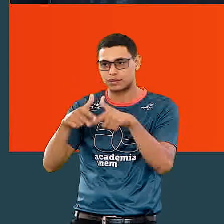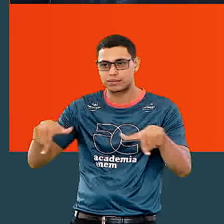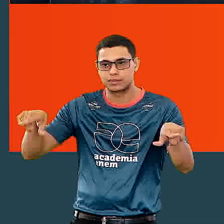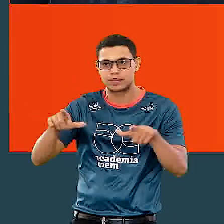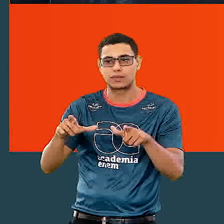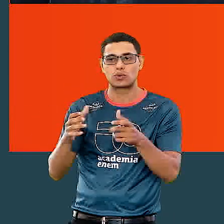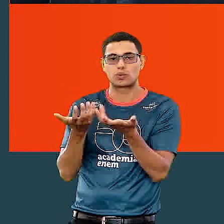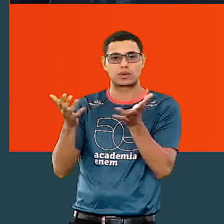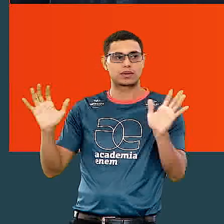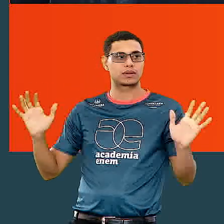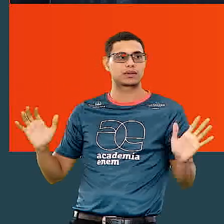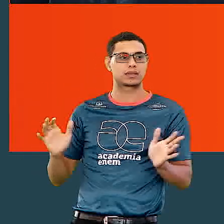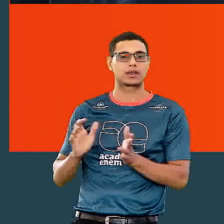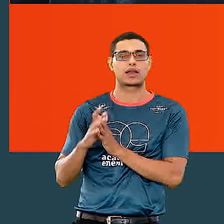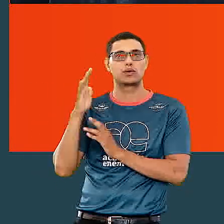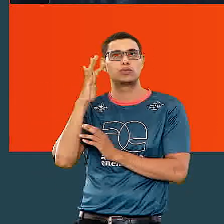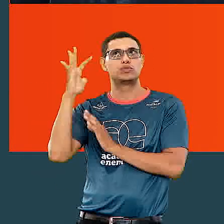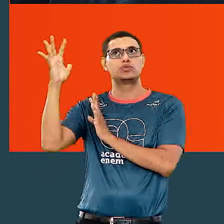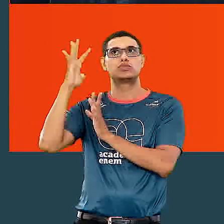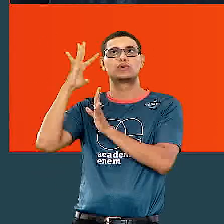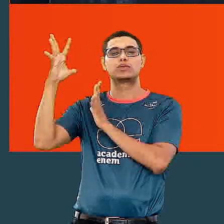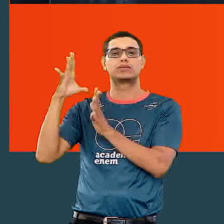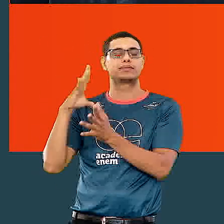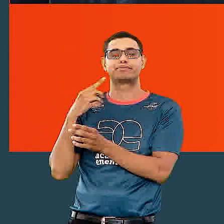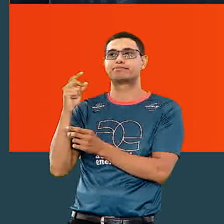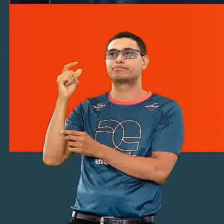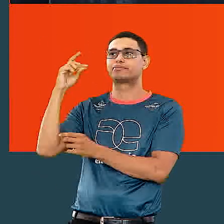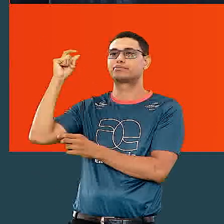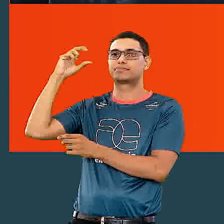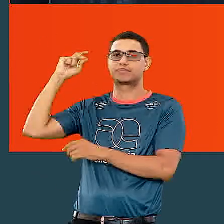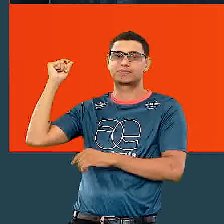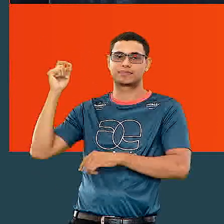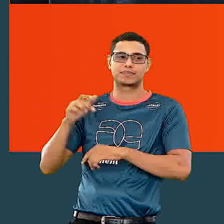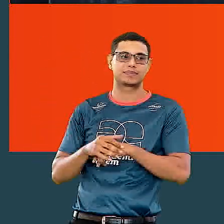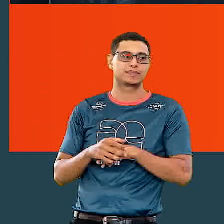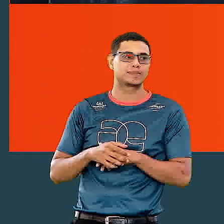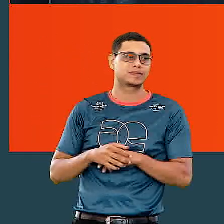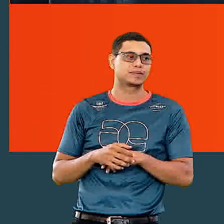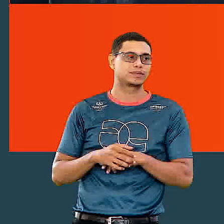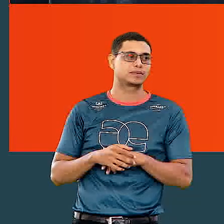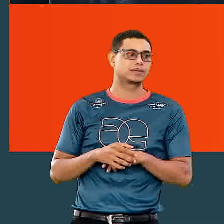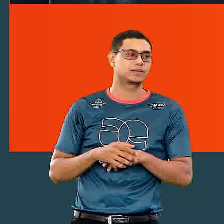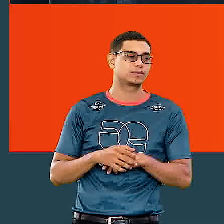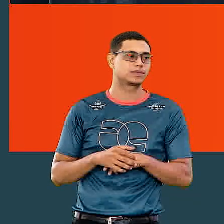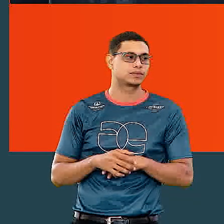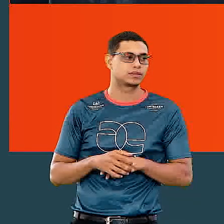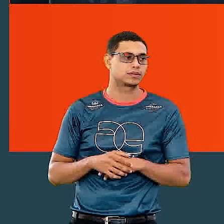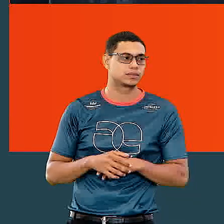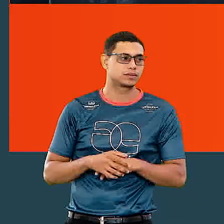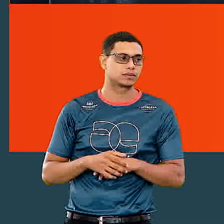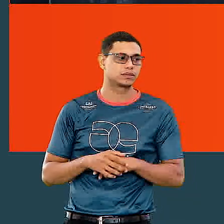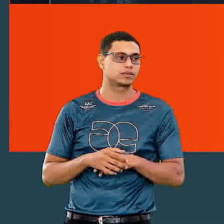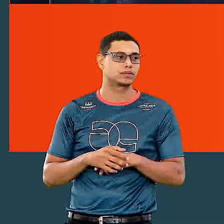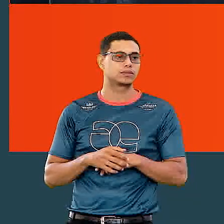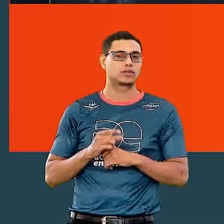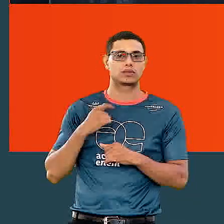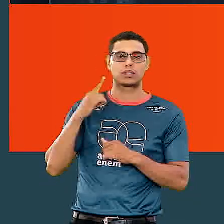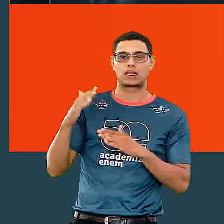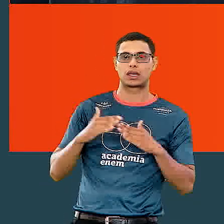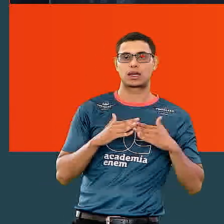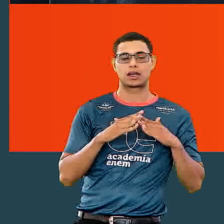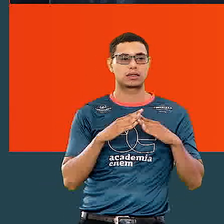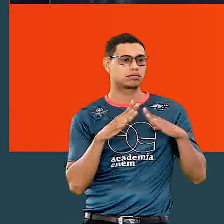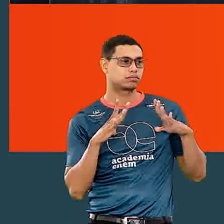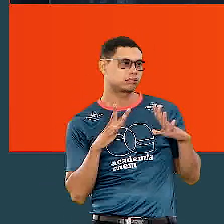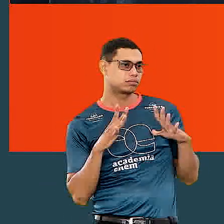Ora, mas é um sonho antigo, de quem é povo. É poder, já imaginou, mano? Tu tá em casa de boa e só o